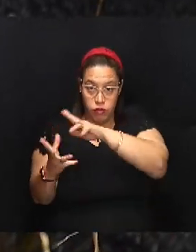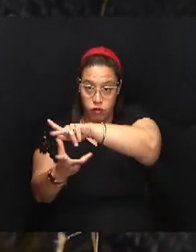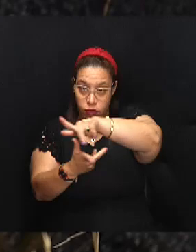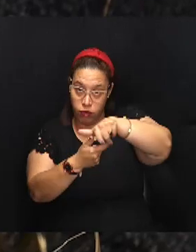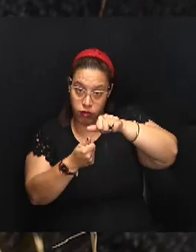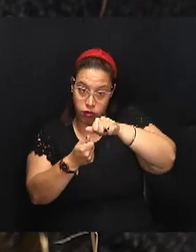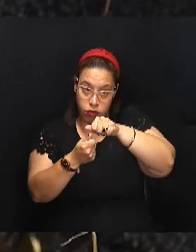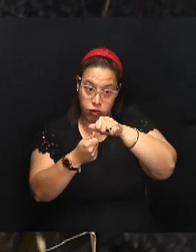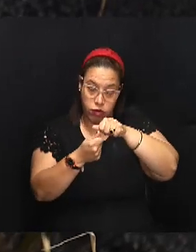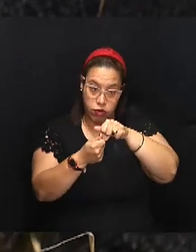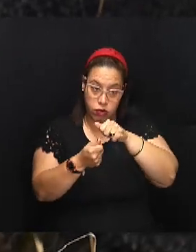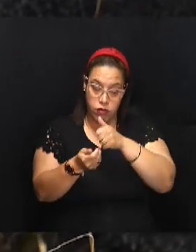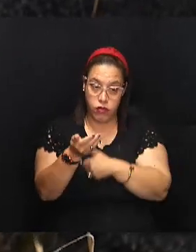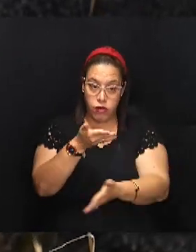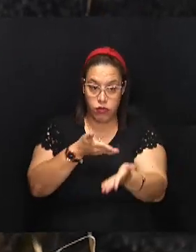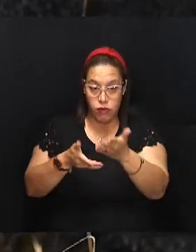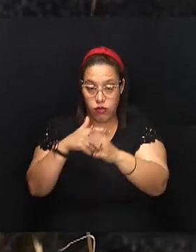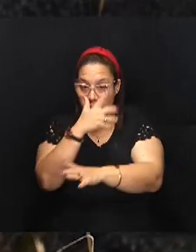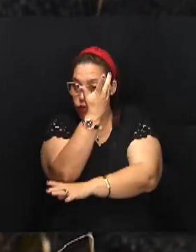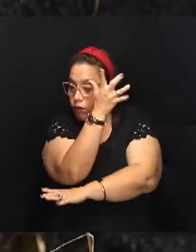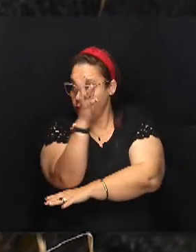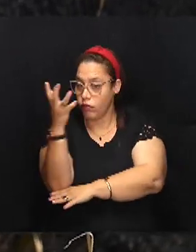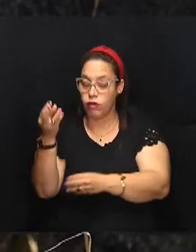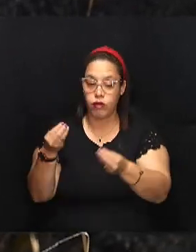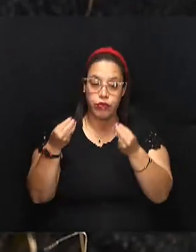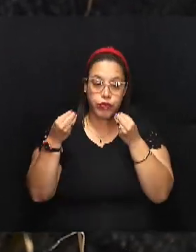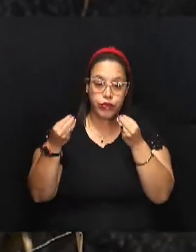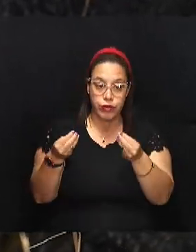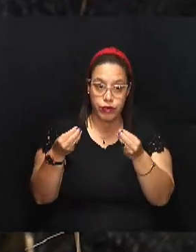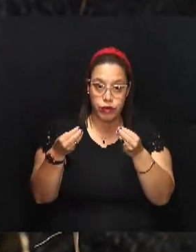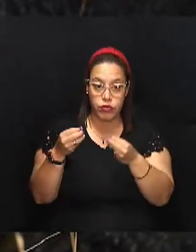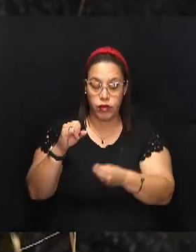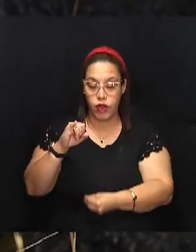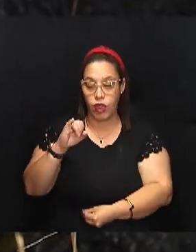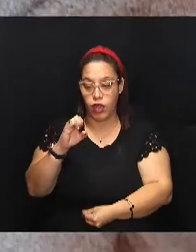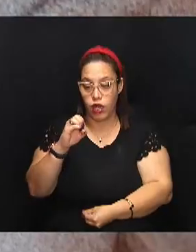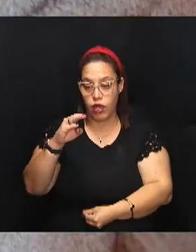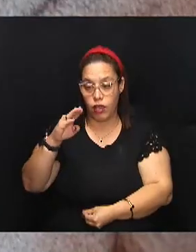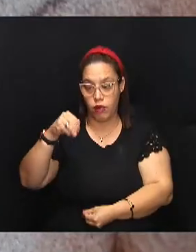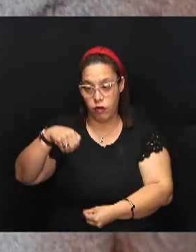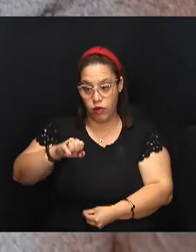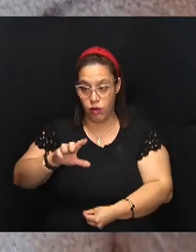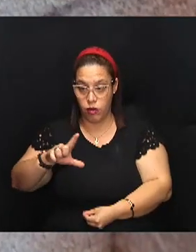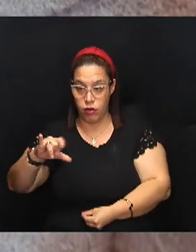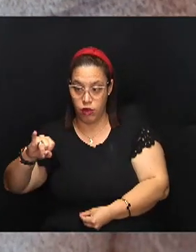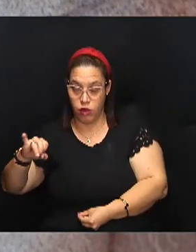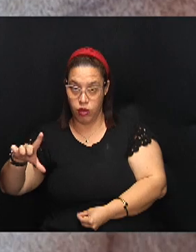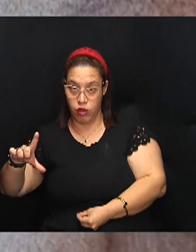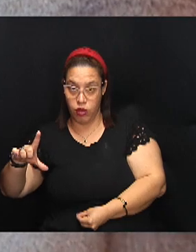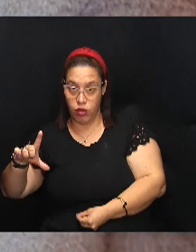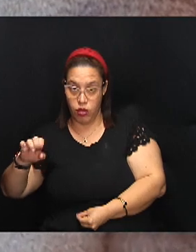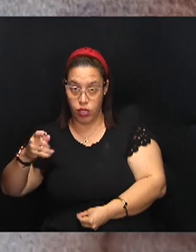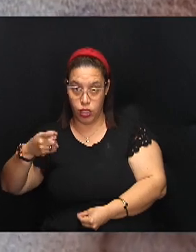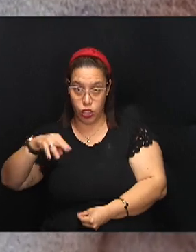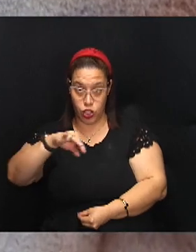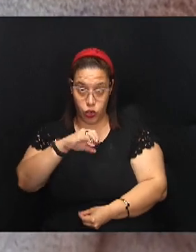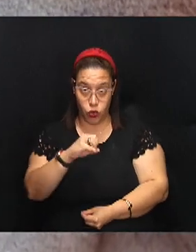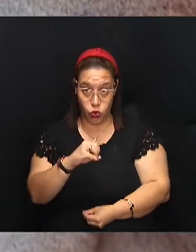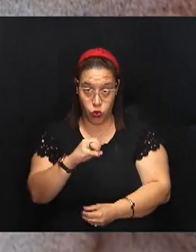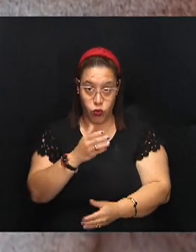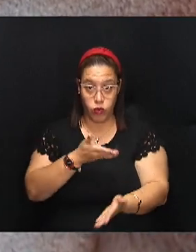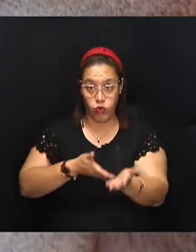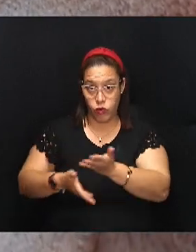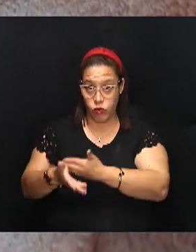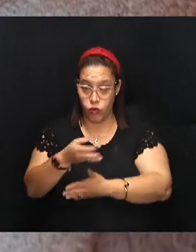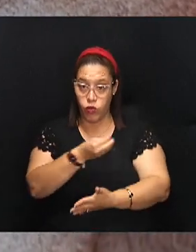para a Conservação da Natureza, quanto pelo ICMBio, o Instituto Chico Mendes de